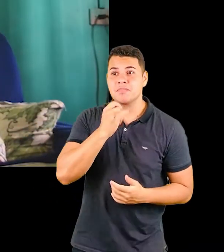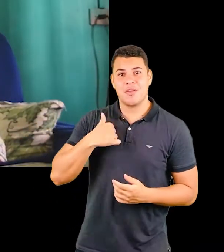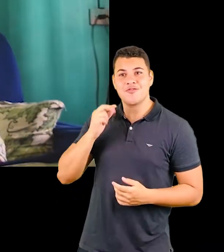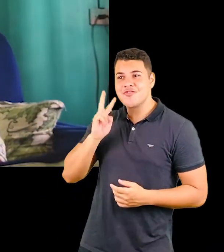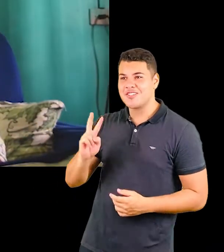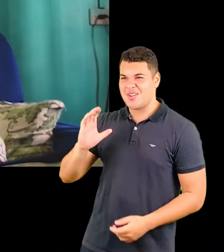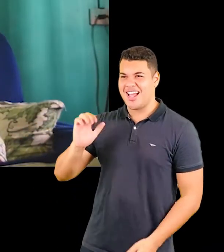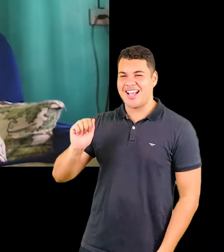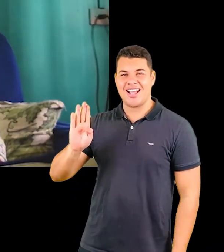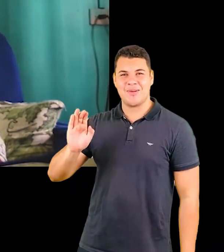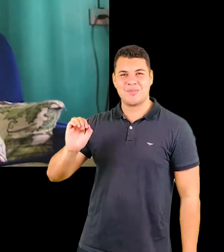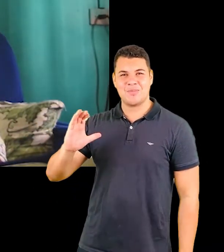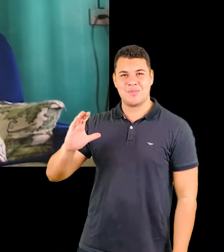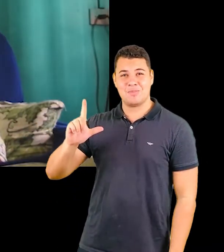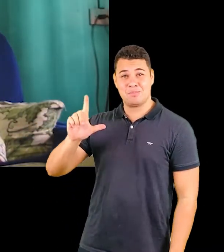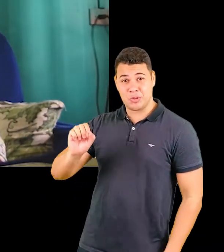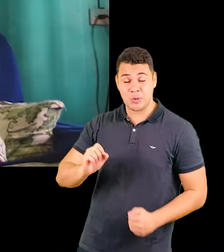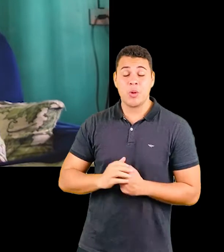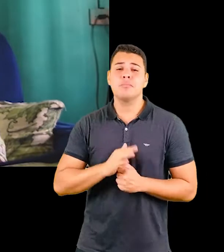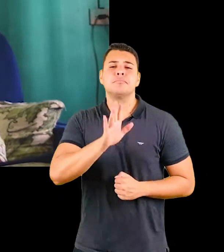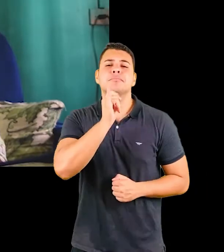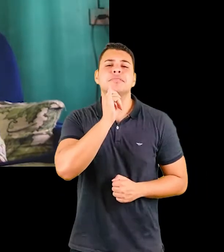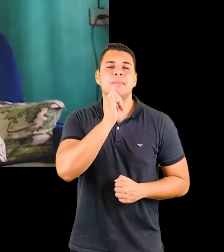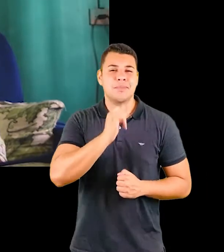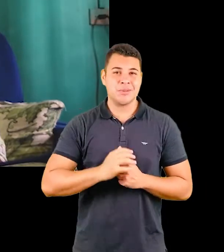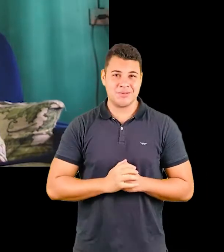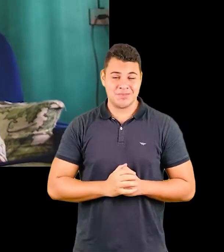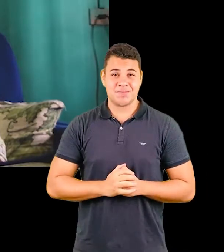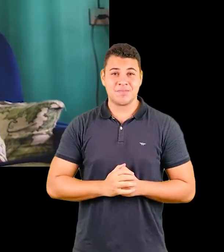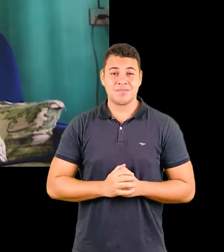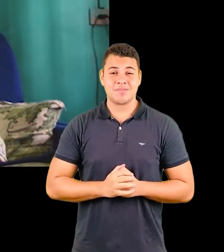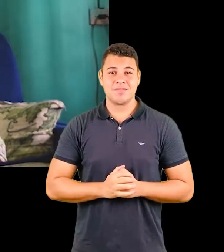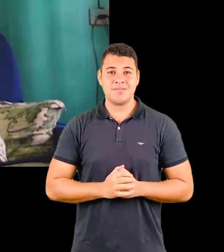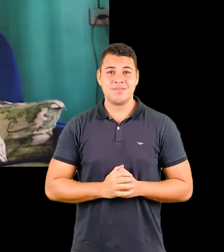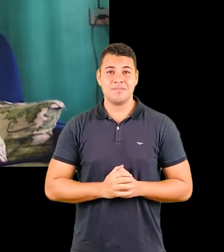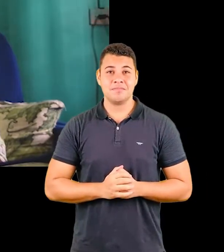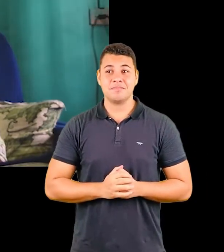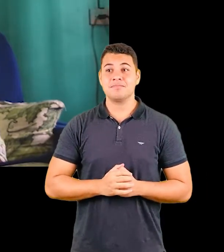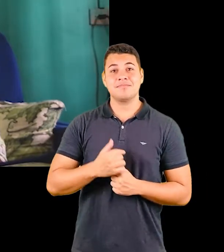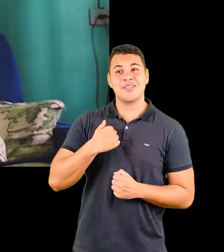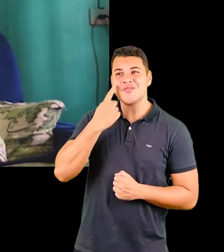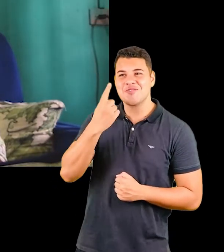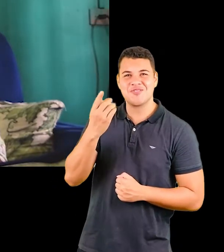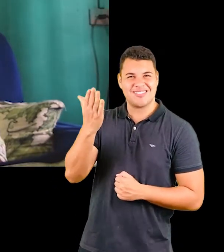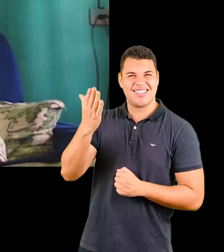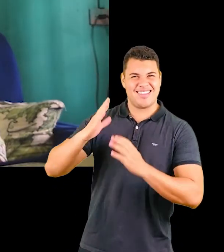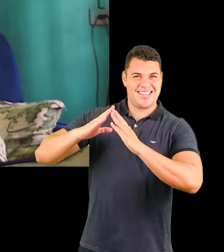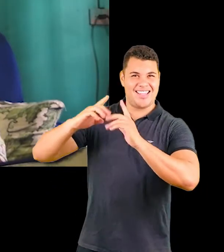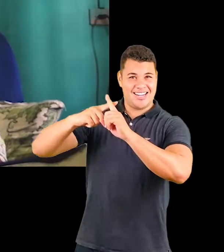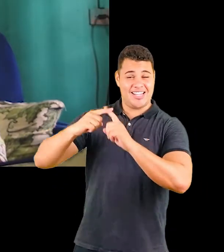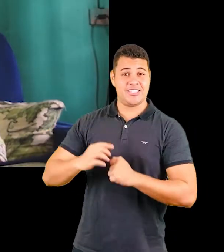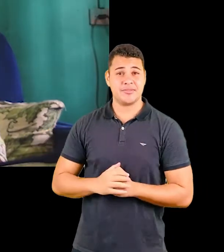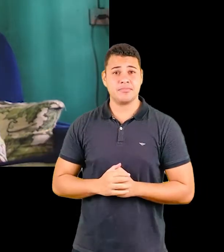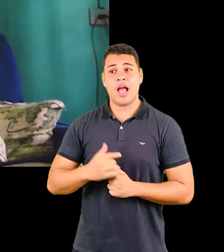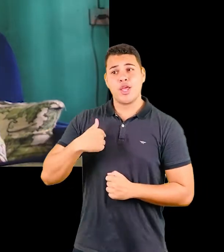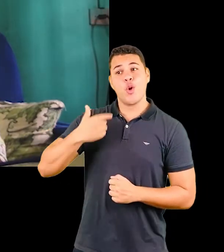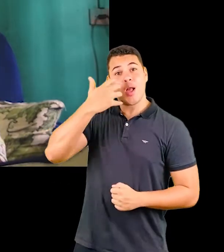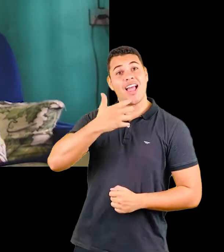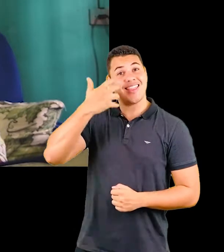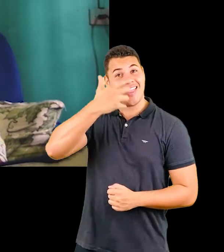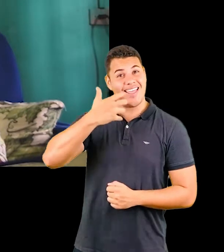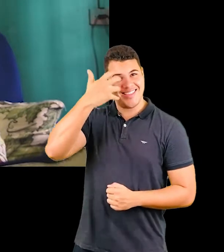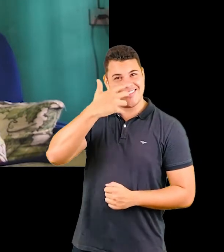o caboclinho. Aí, quando cheguei na igreja,